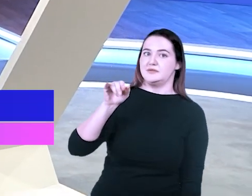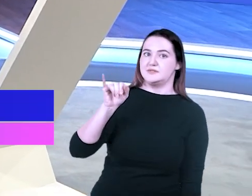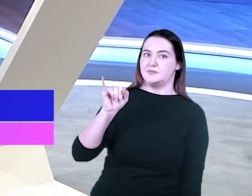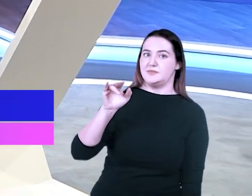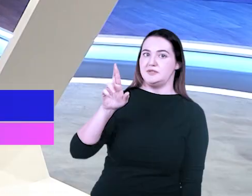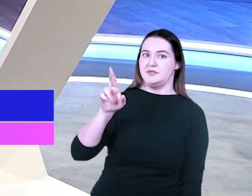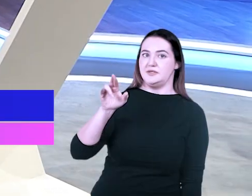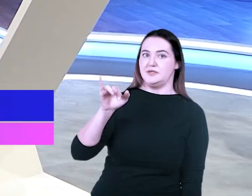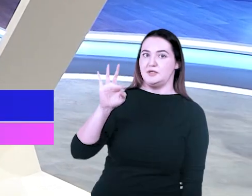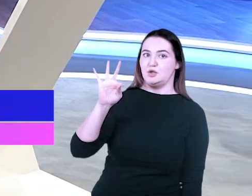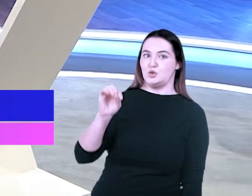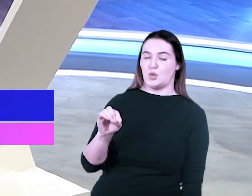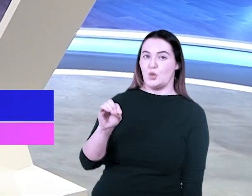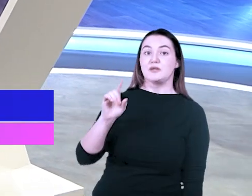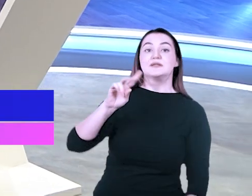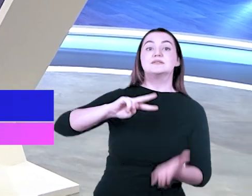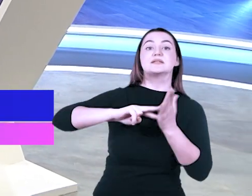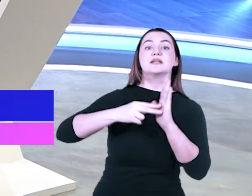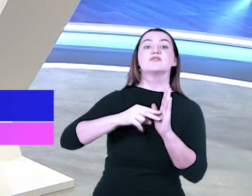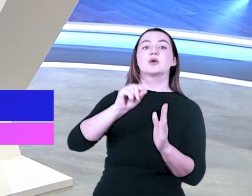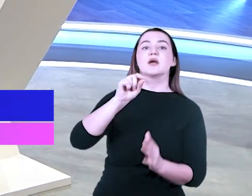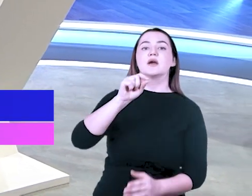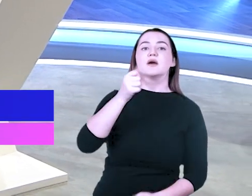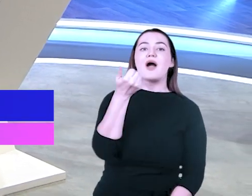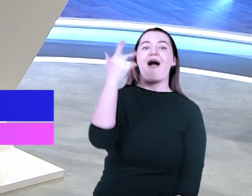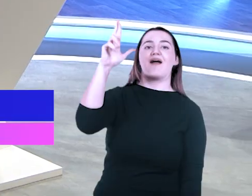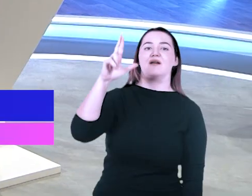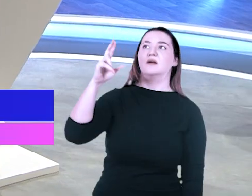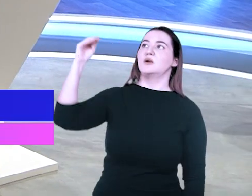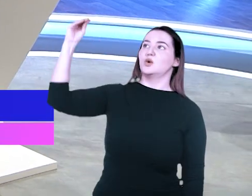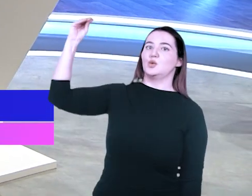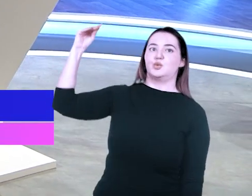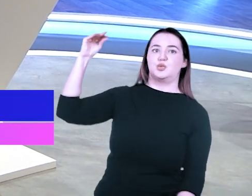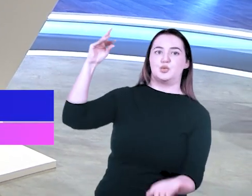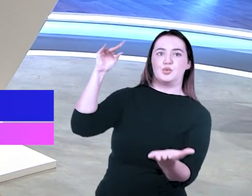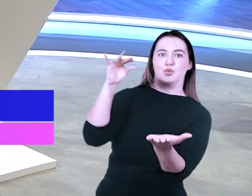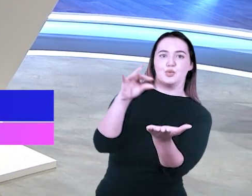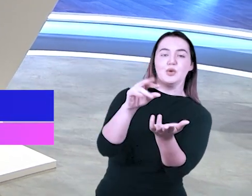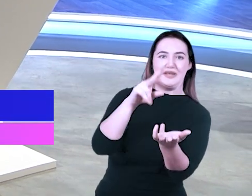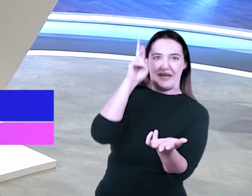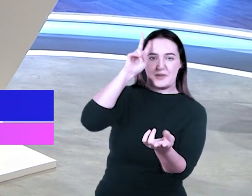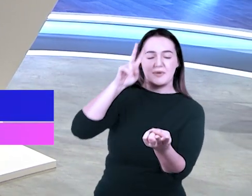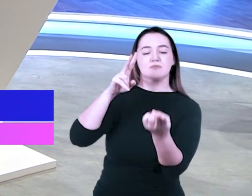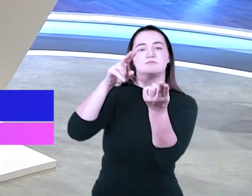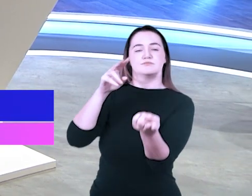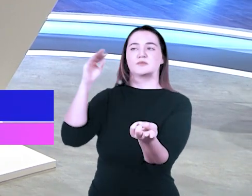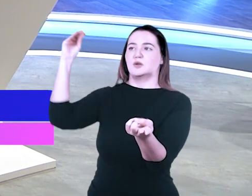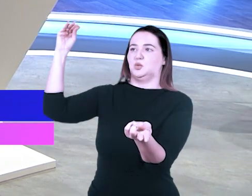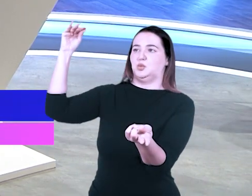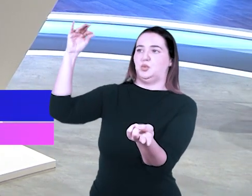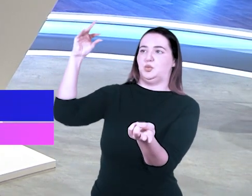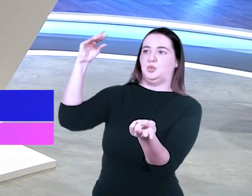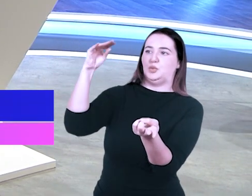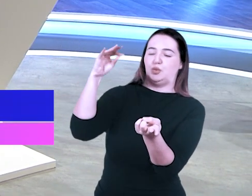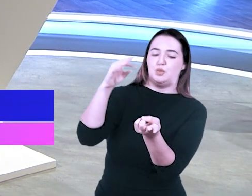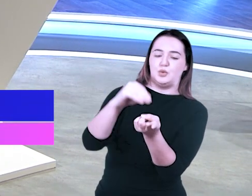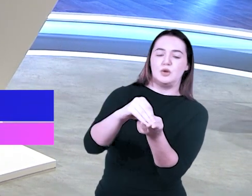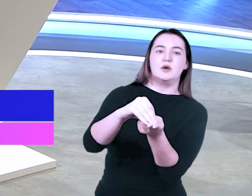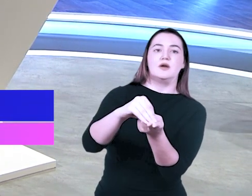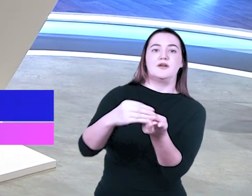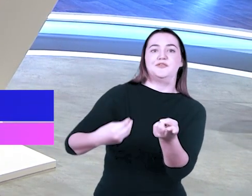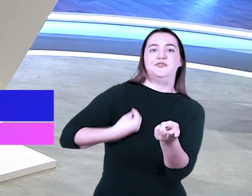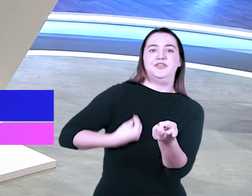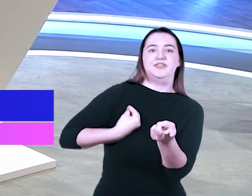vida. A fagulha inicial que Deus colocou para incendiar e o corpo humano agora